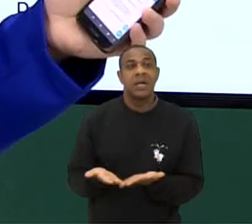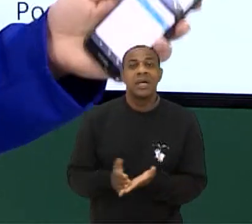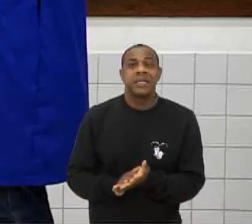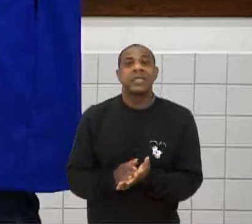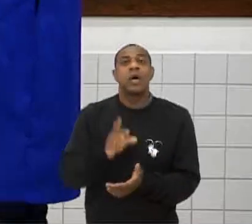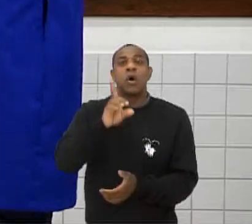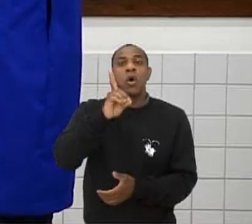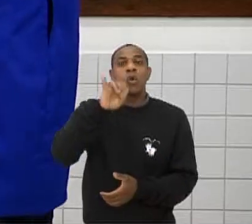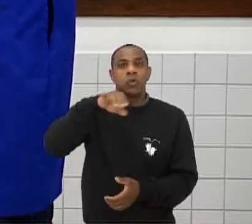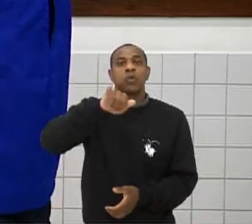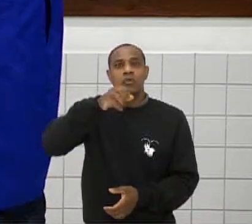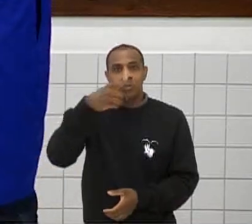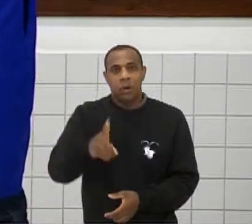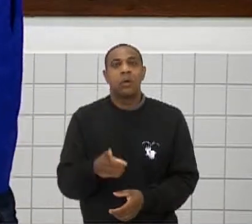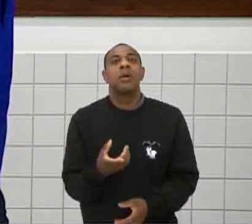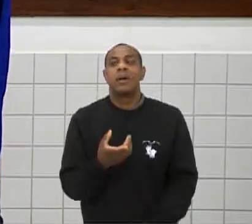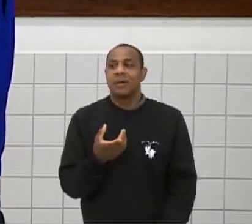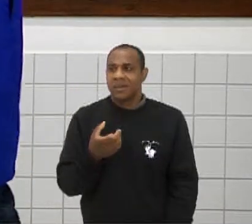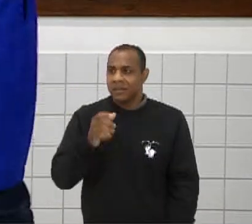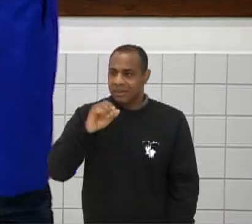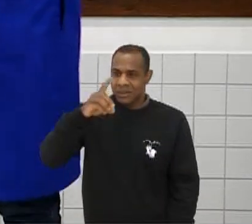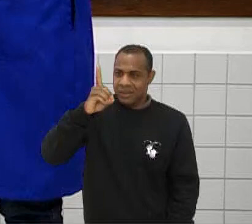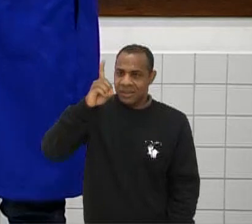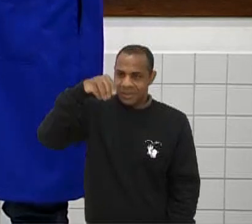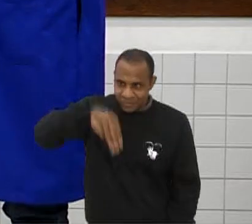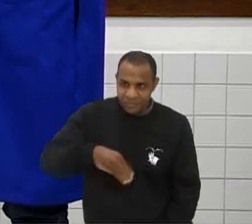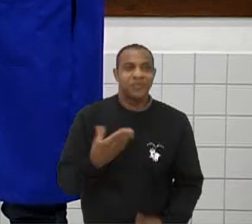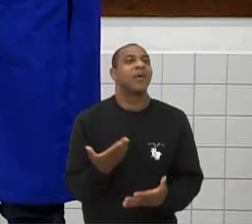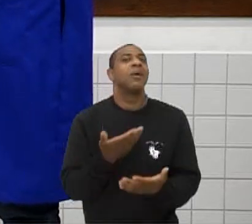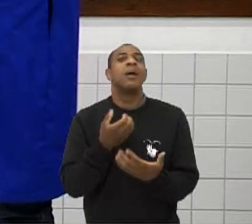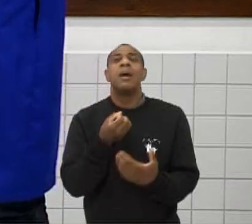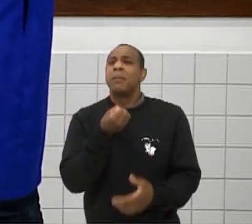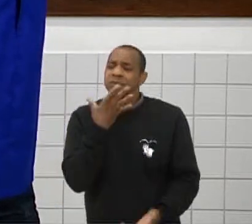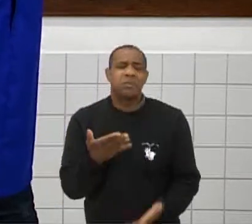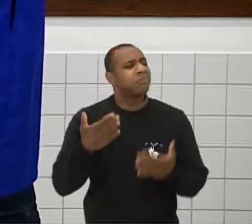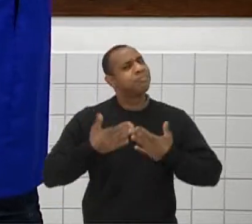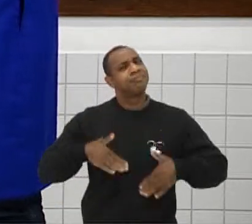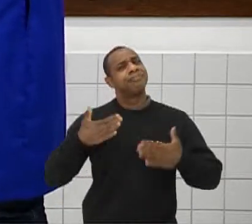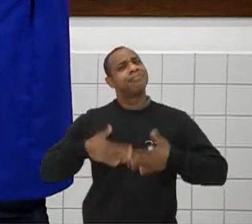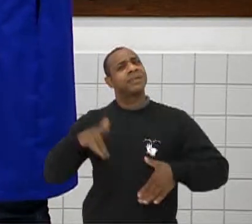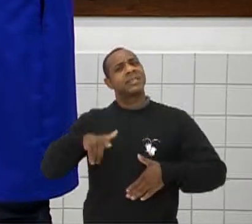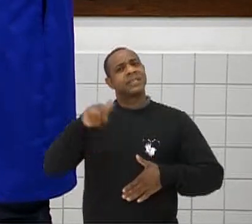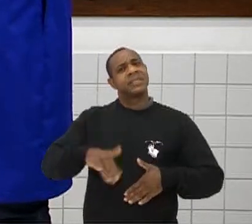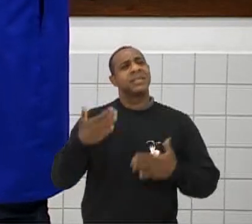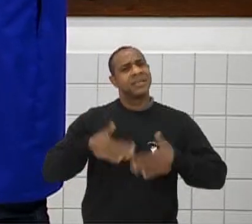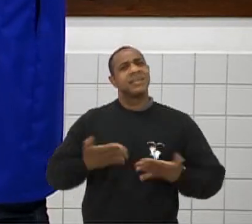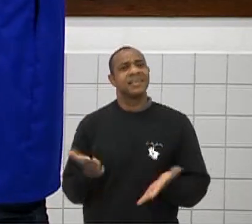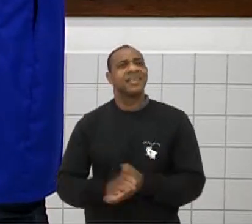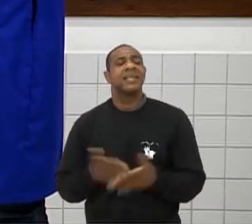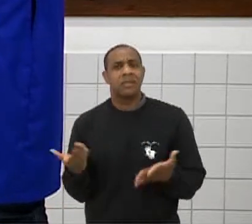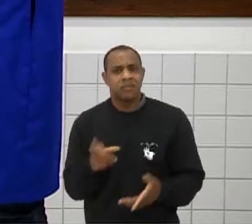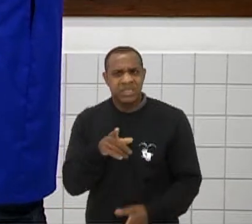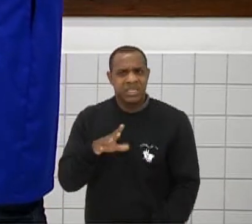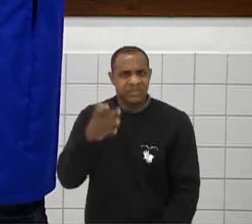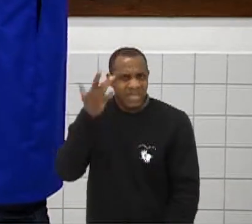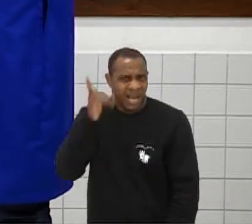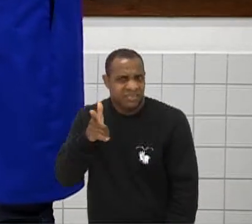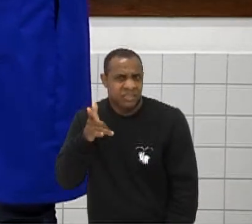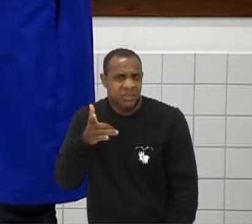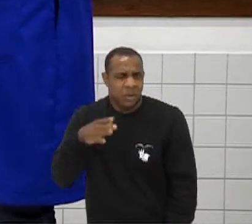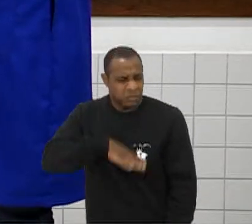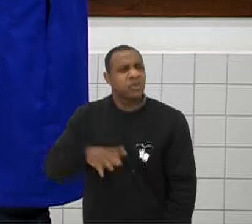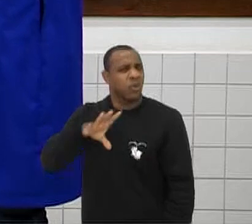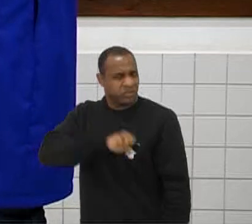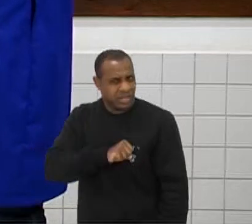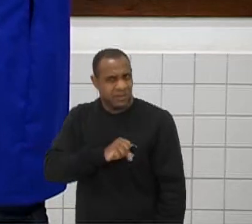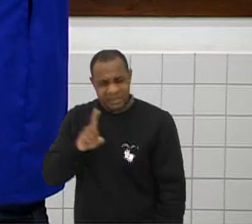no Brasil. Ficava aqui tranquilo com esse cara sendo o governante de Portugal. Você acha que os portugueses gostaram dessa ideia?